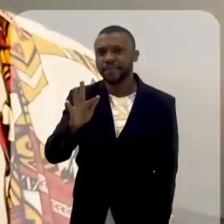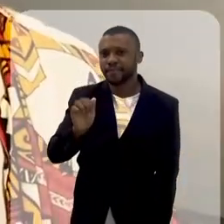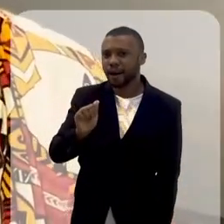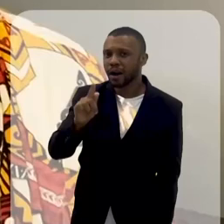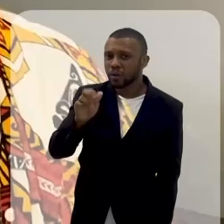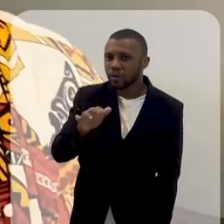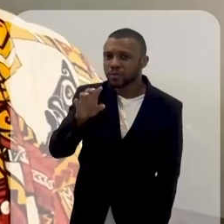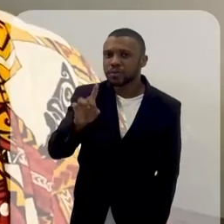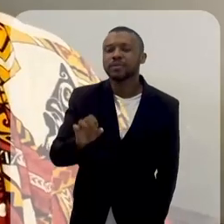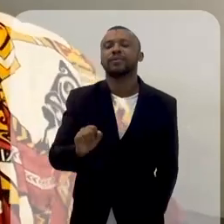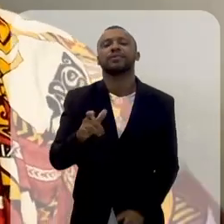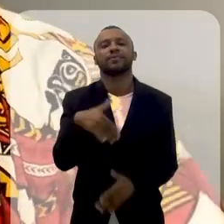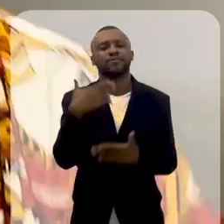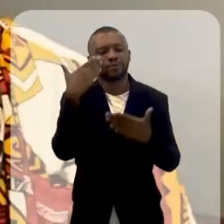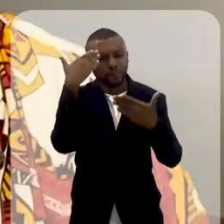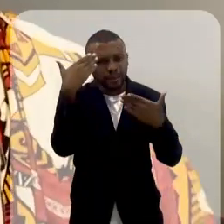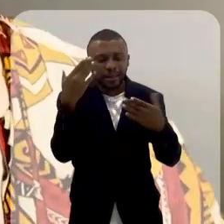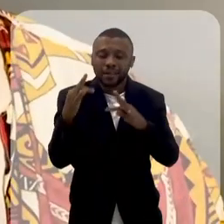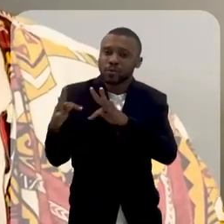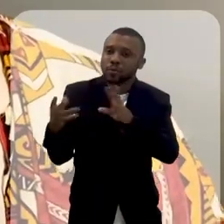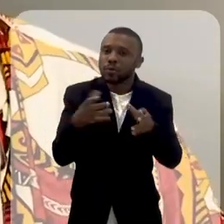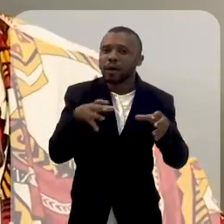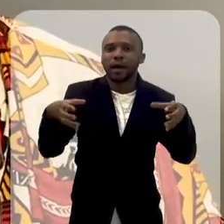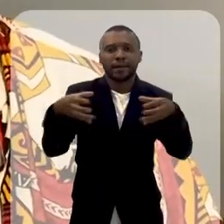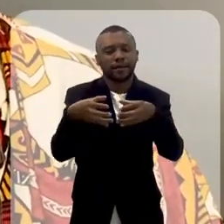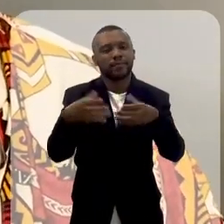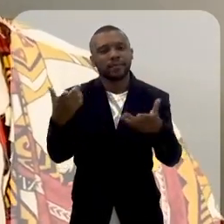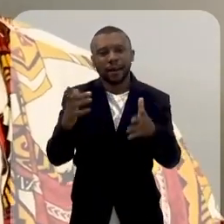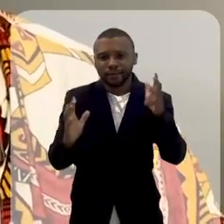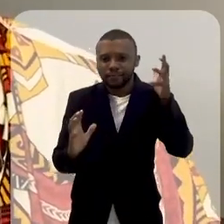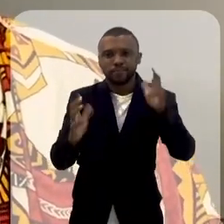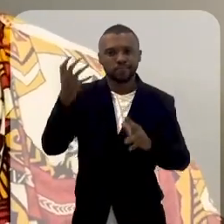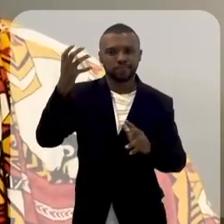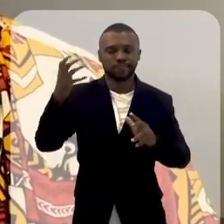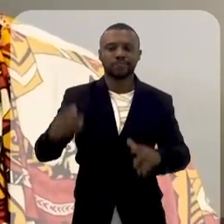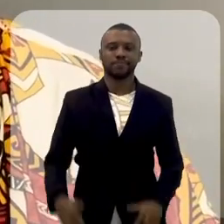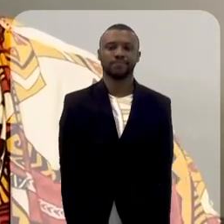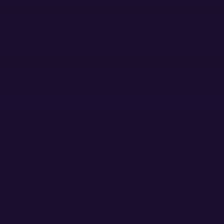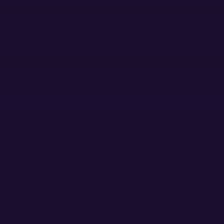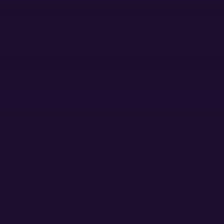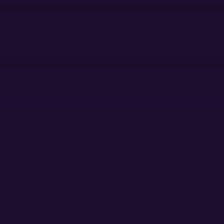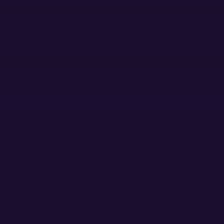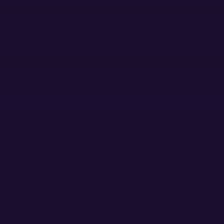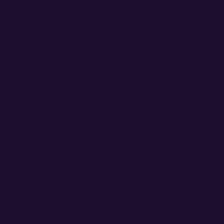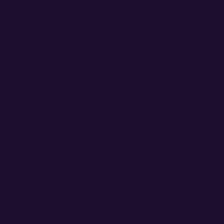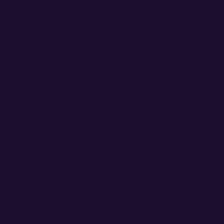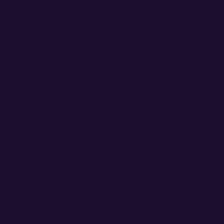Jeff Fagundes? E obrigado para toda a galera da técnica e todo mundo que está fazendo isso acontecer.